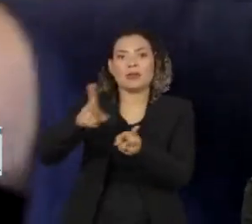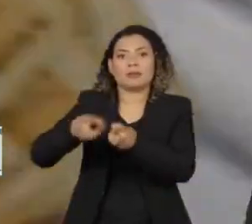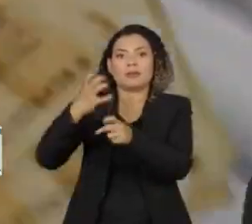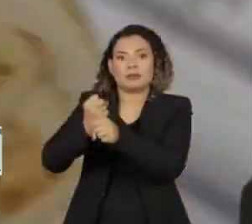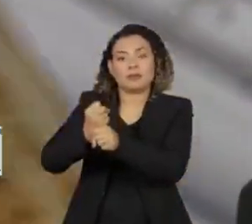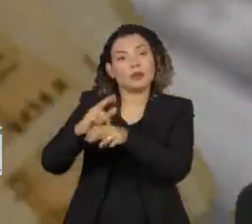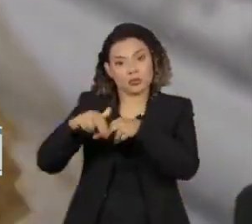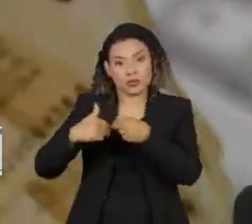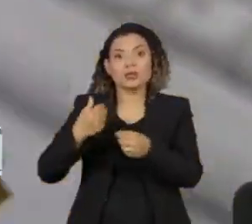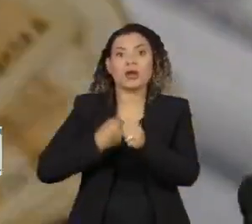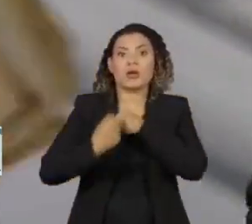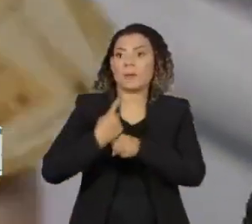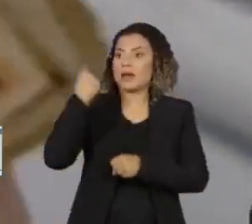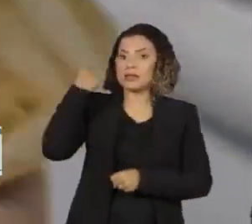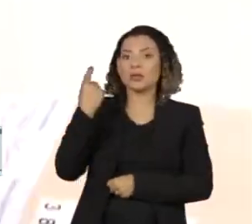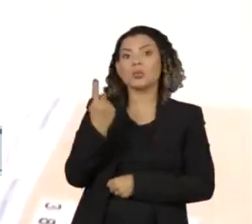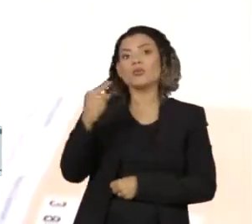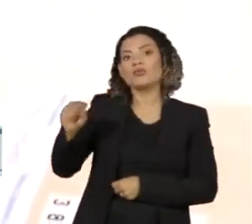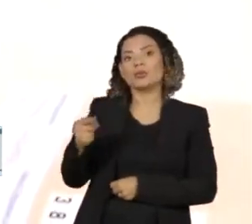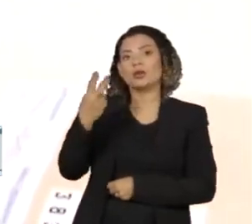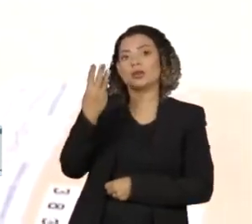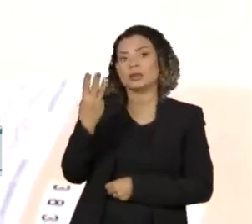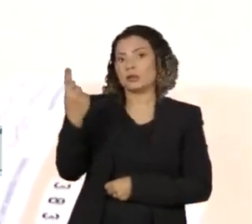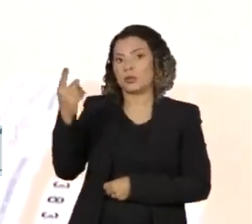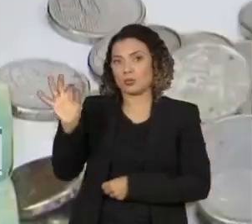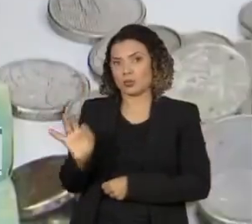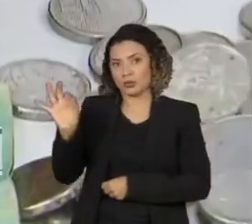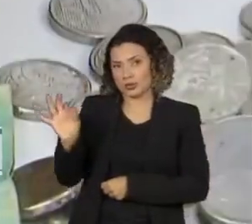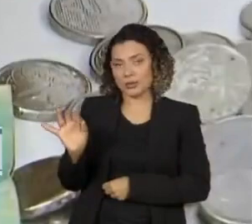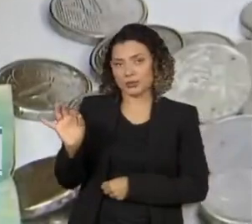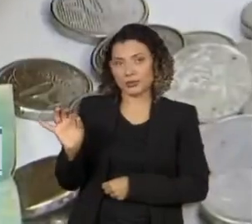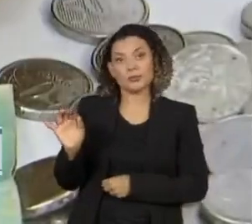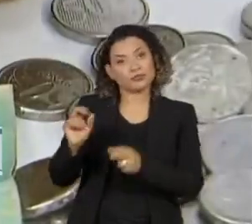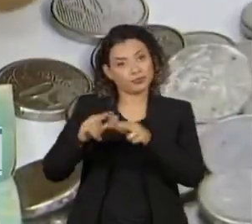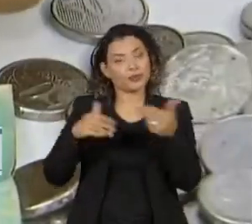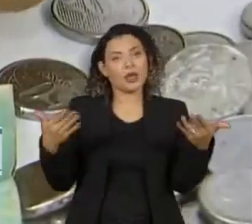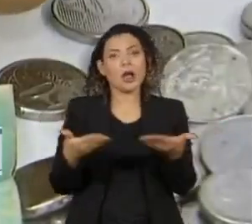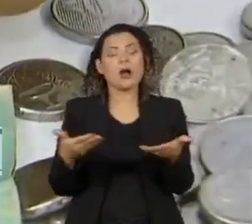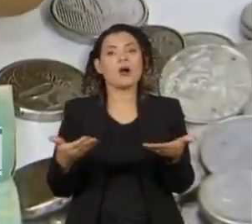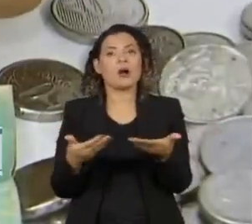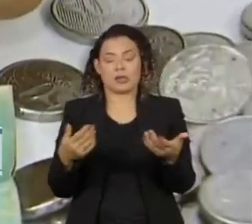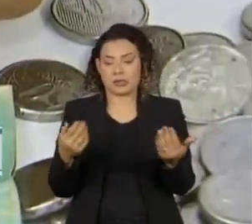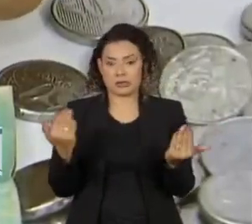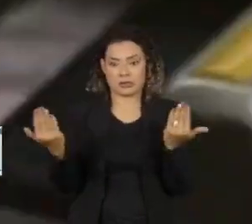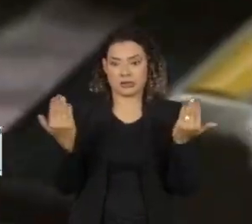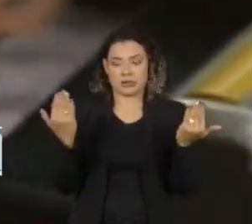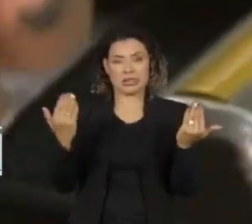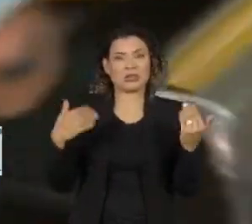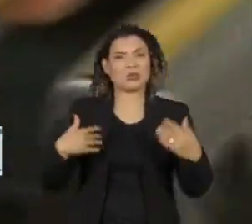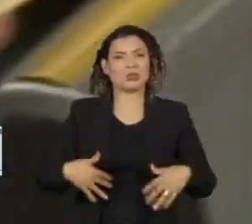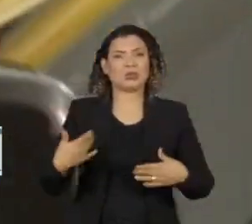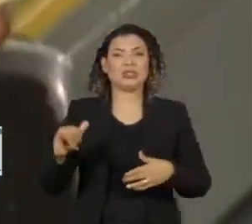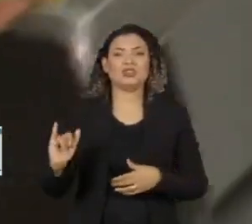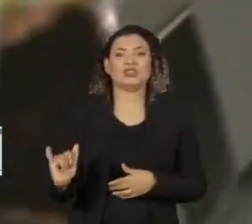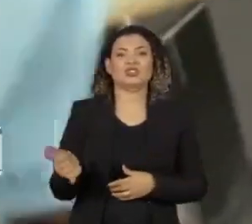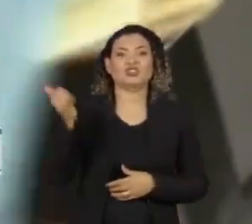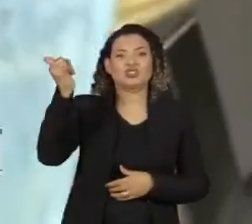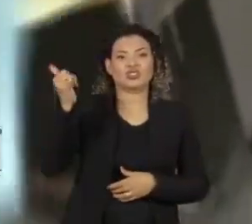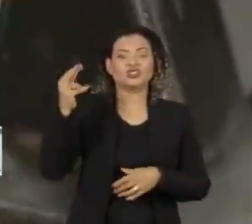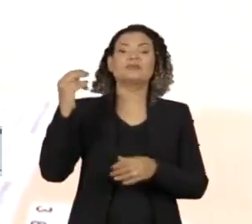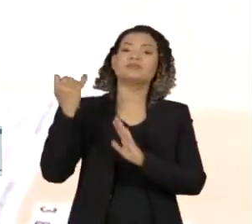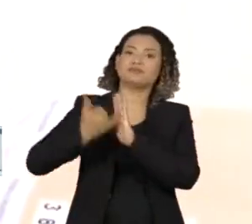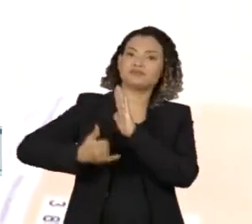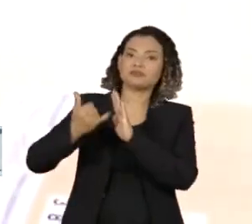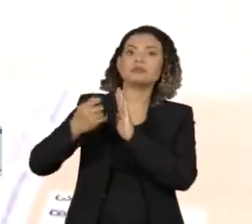que no ano passado foi de 1,31% soma bem abaixo da taxa básica de juros que